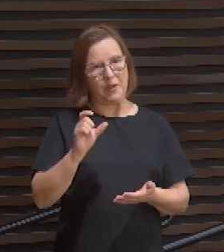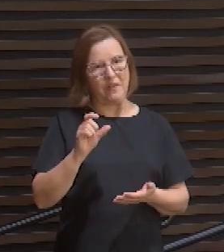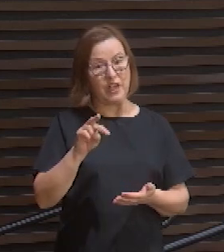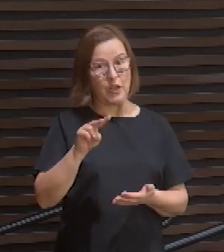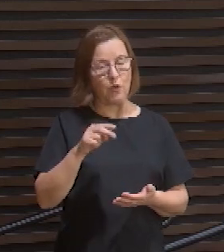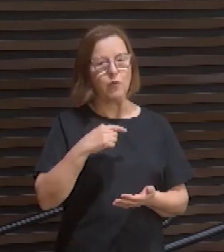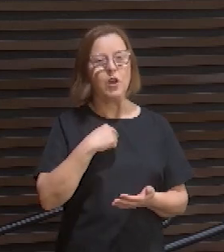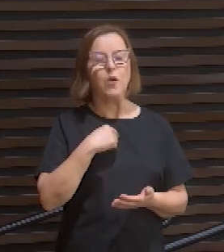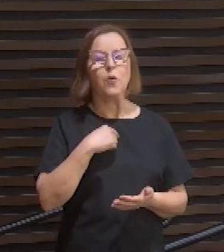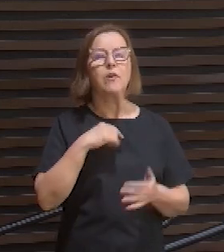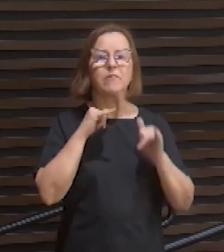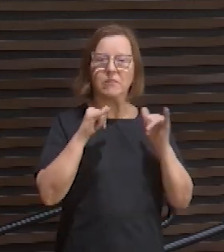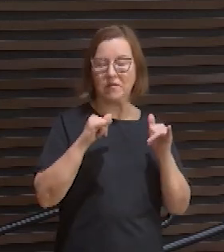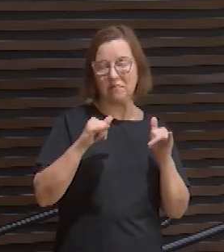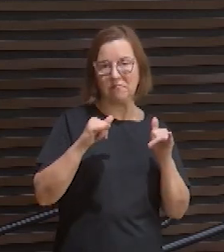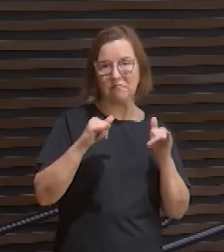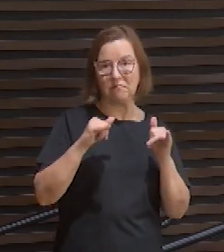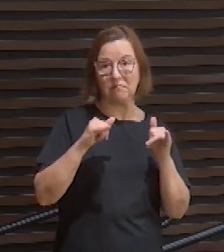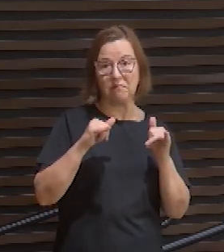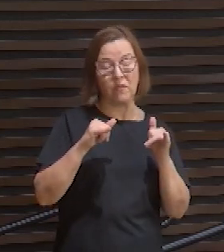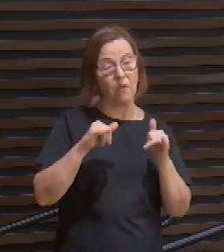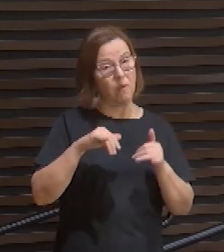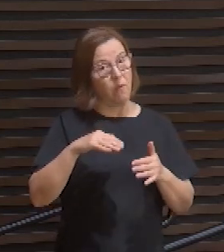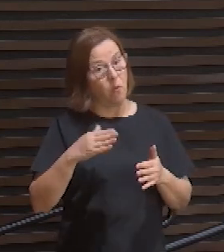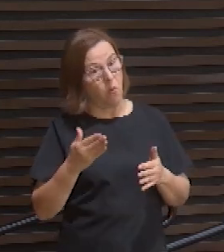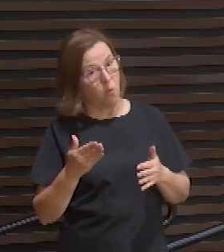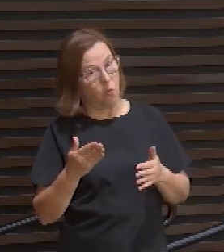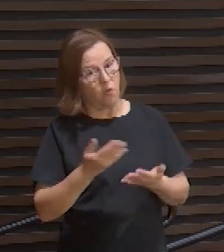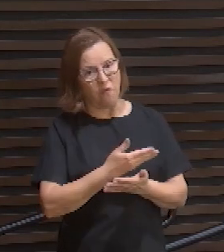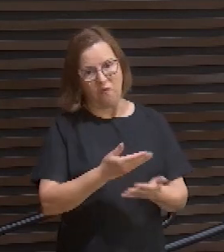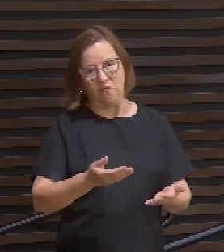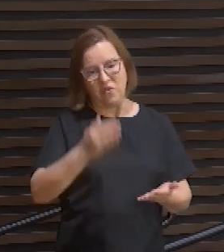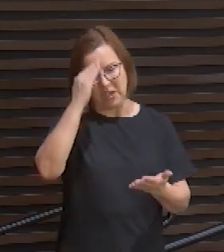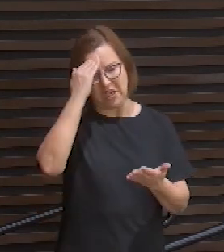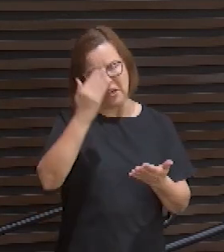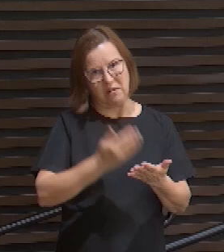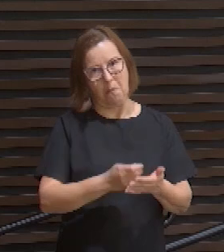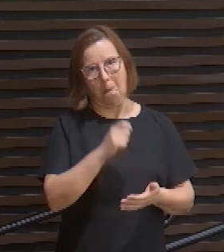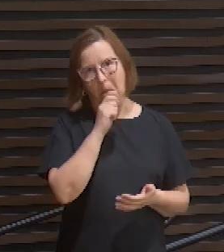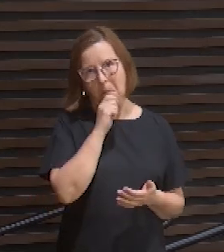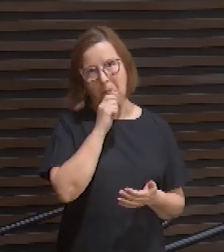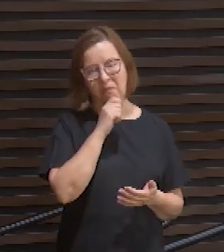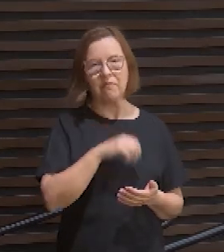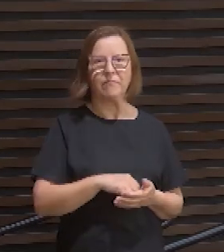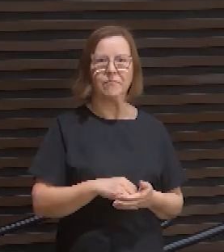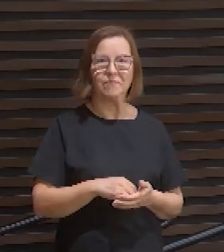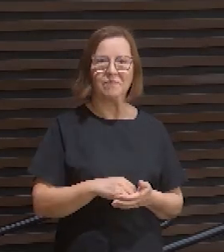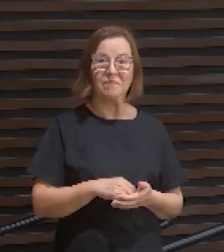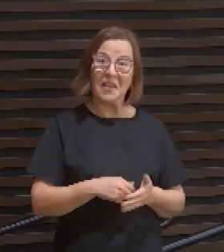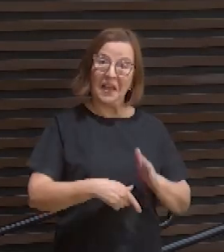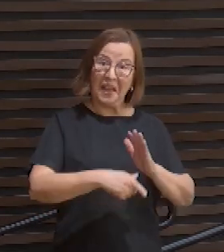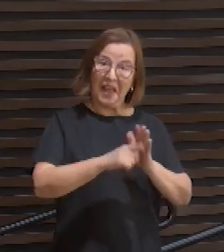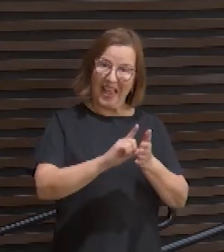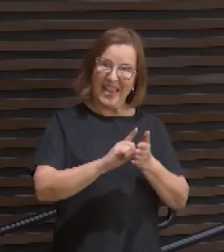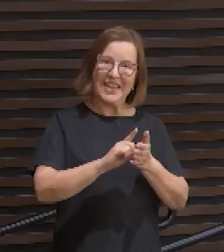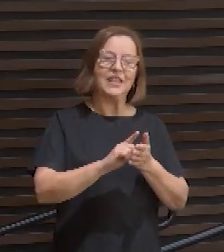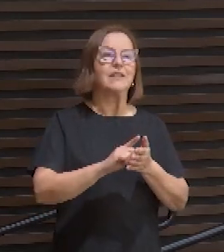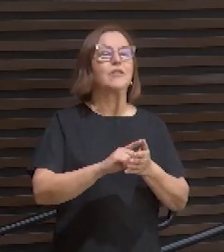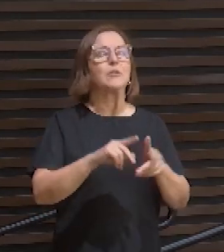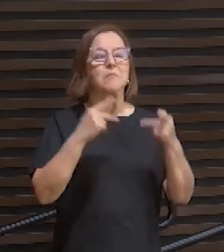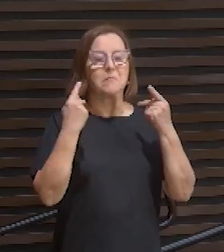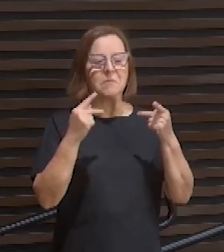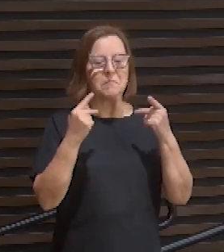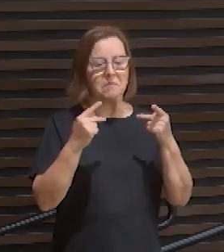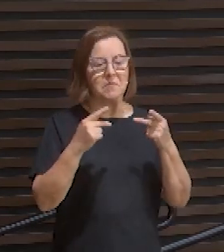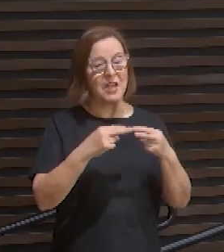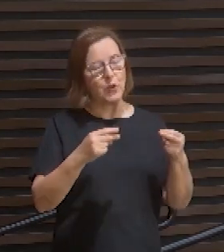preguei, a menos que tenhais crido em vão. Antes de tudo vos entreguei o que também